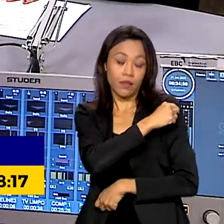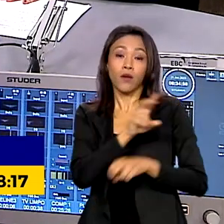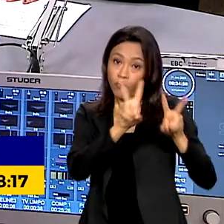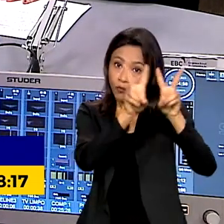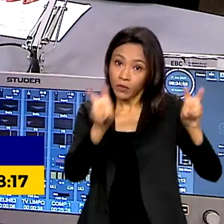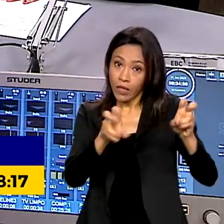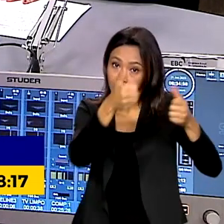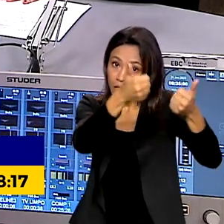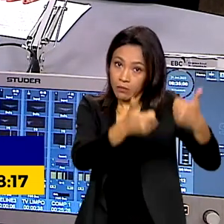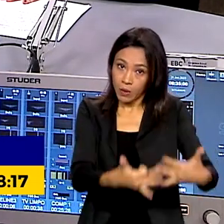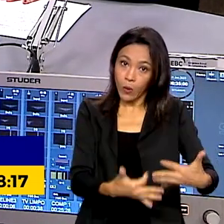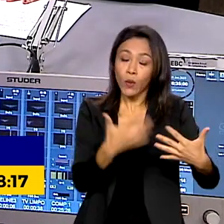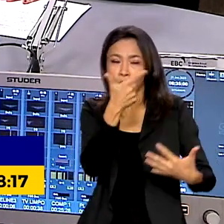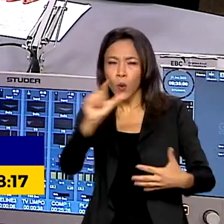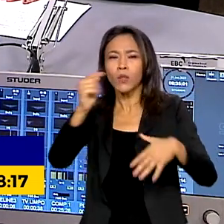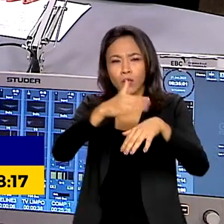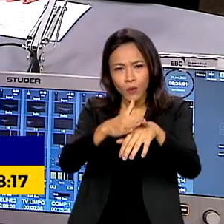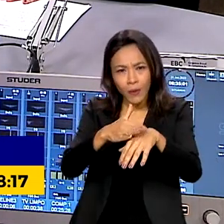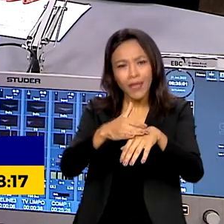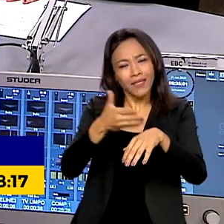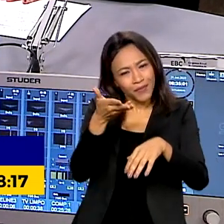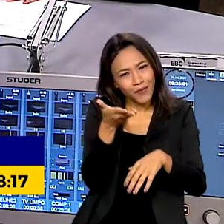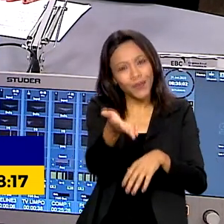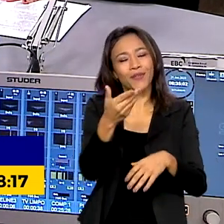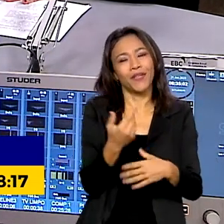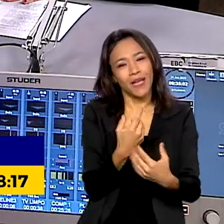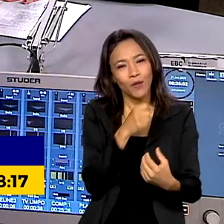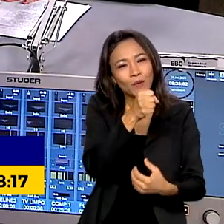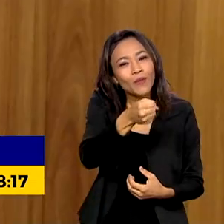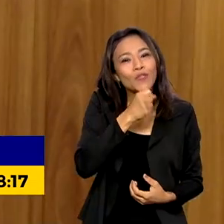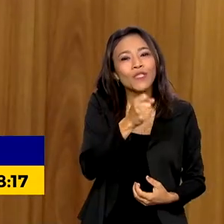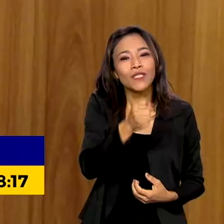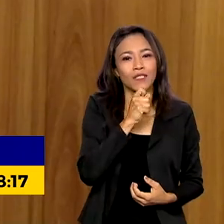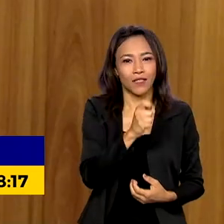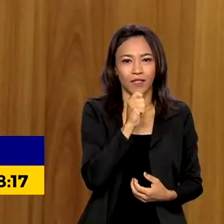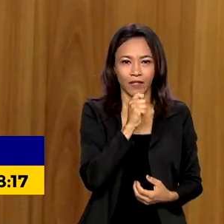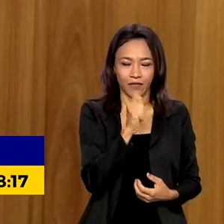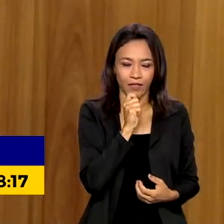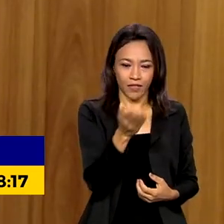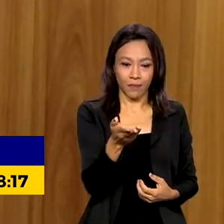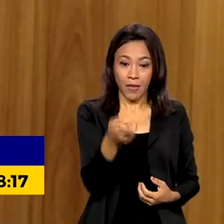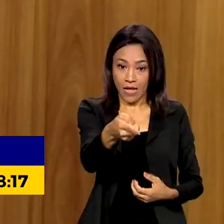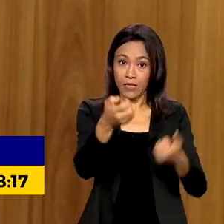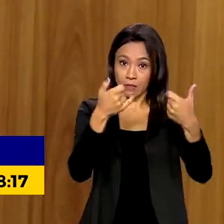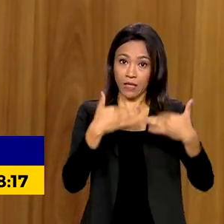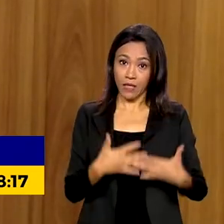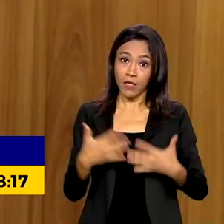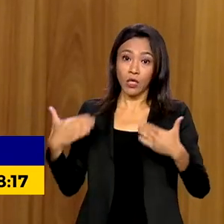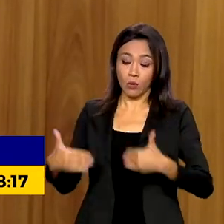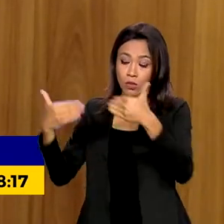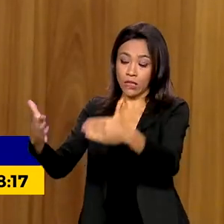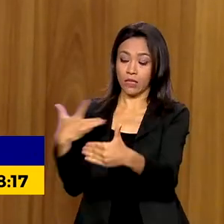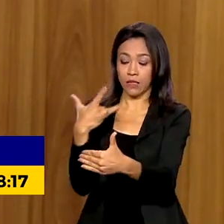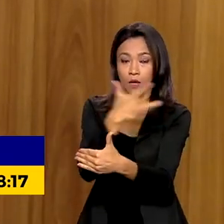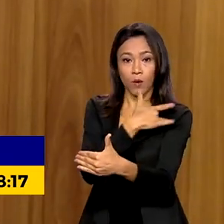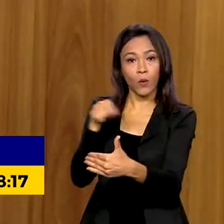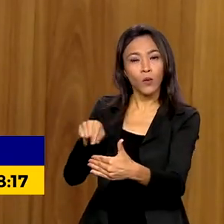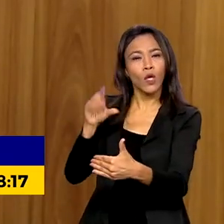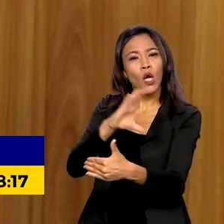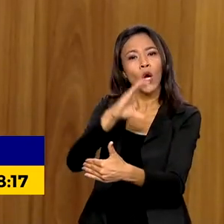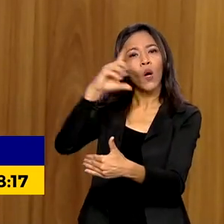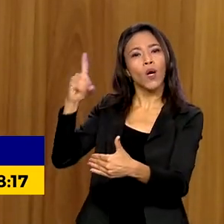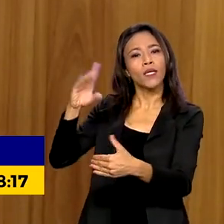outras doenças também foi tema da reestreia do Bom Dia Ministro. O Ministério ele vem coordenando